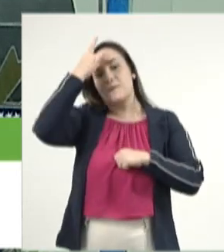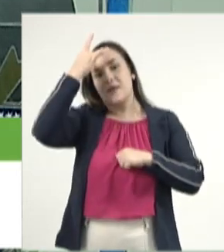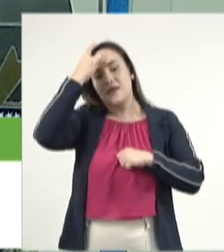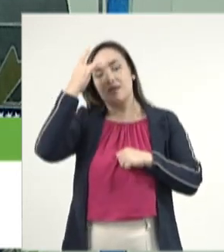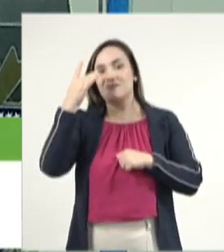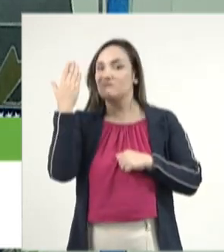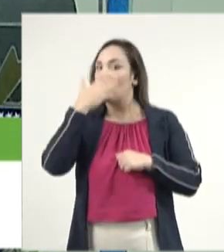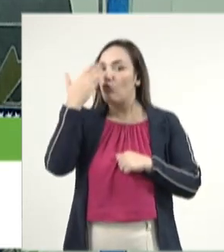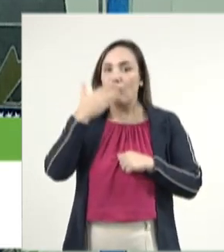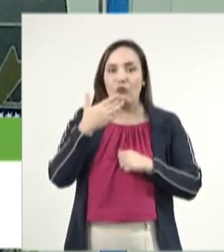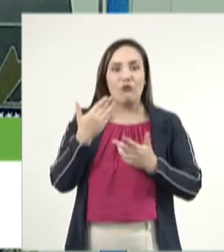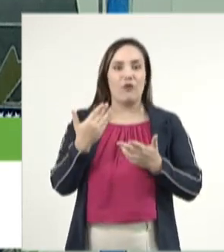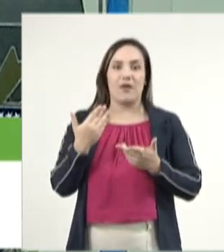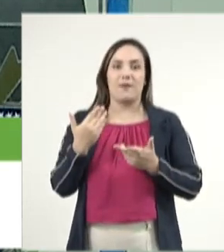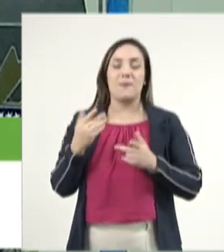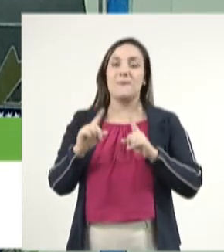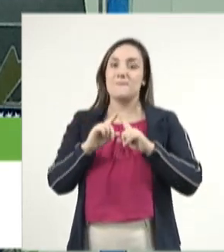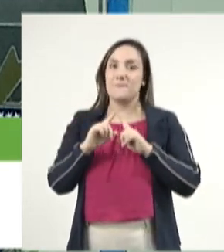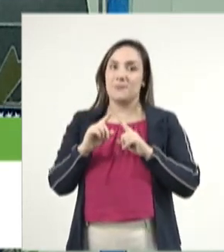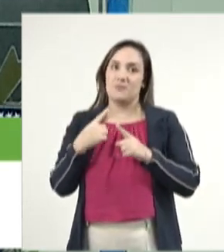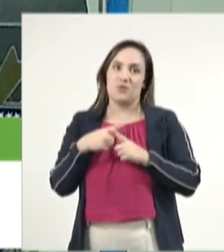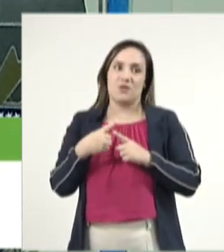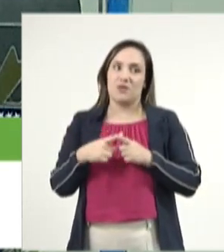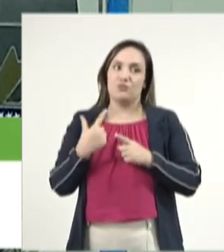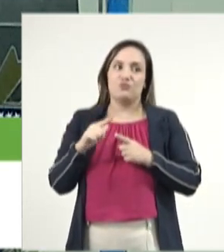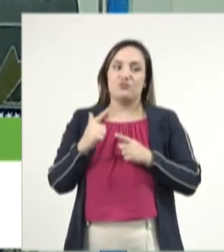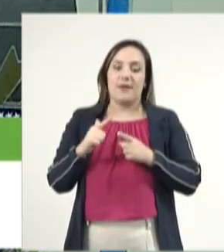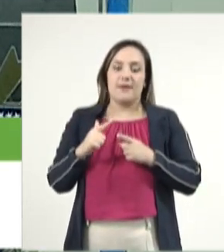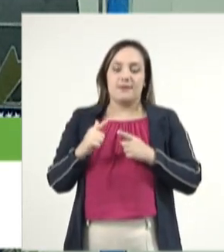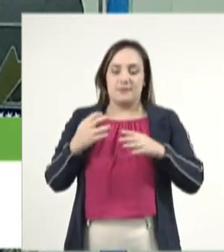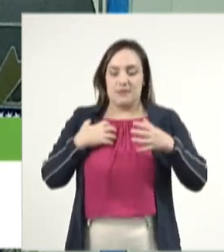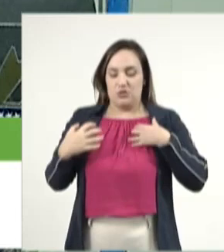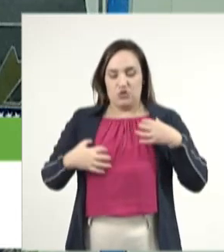de serem invisíveis aos olhos, porque elas não provocam,